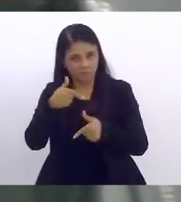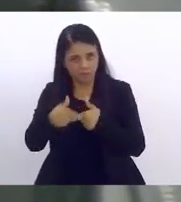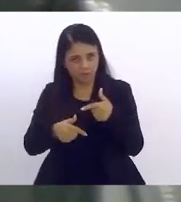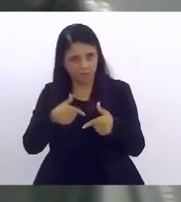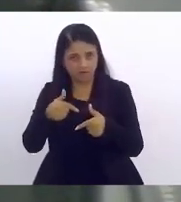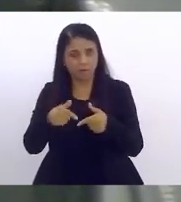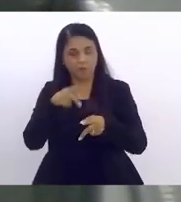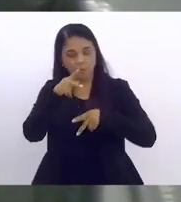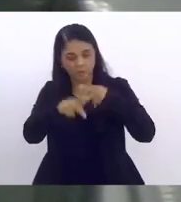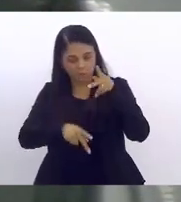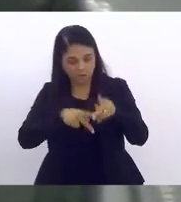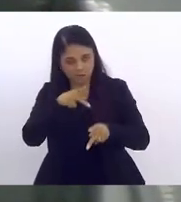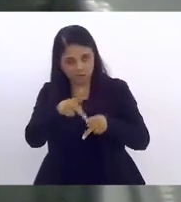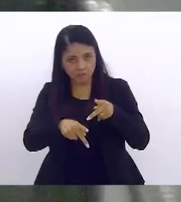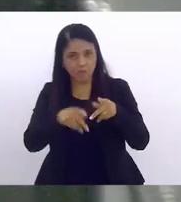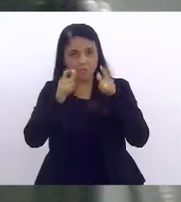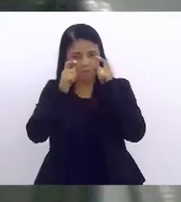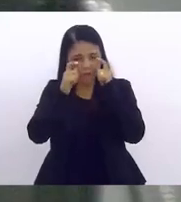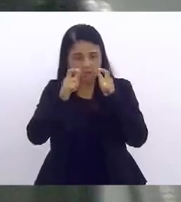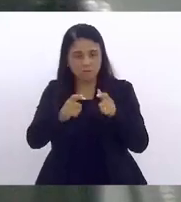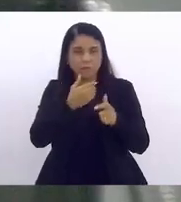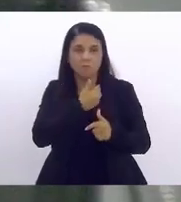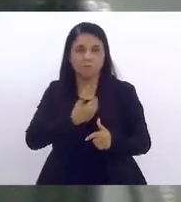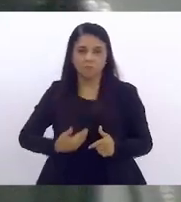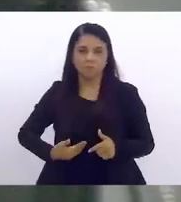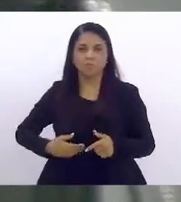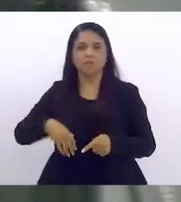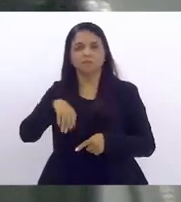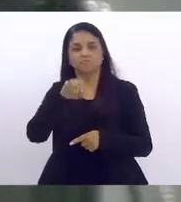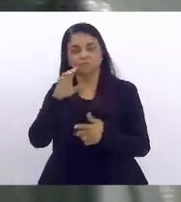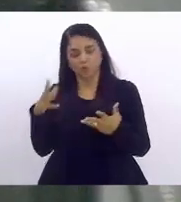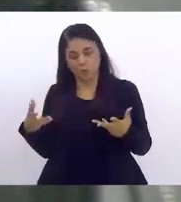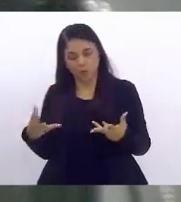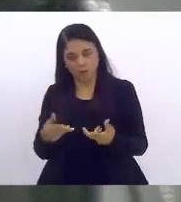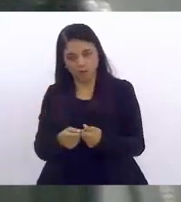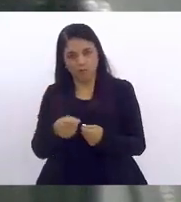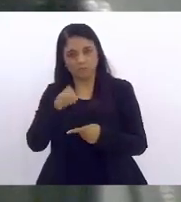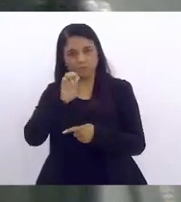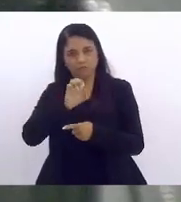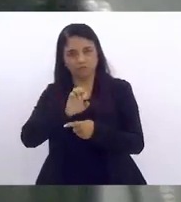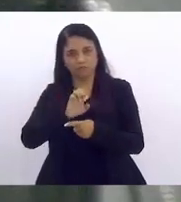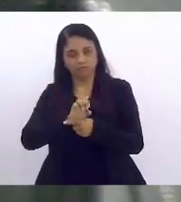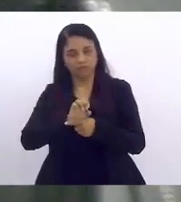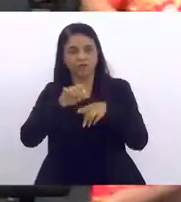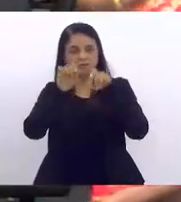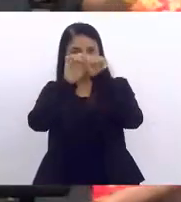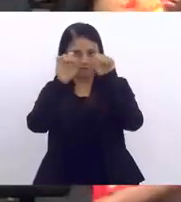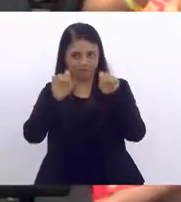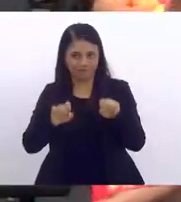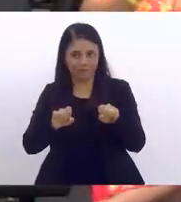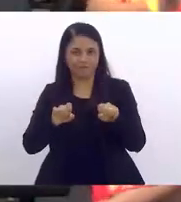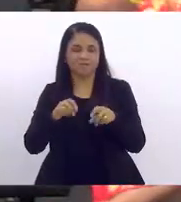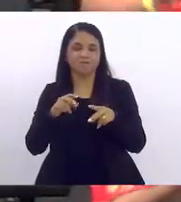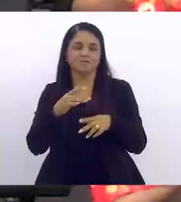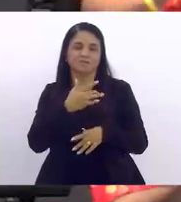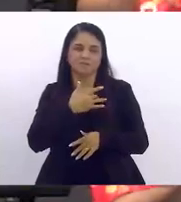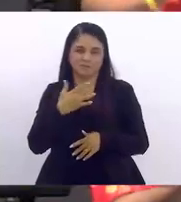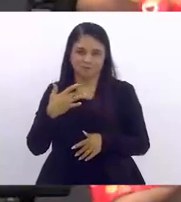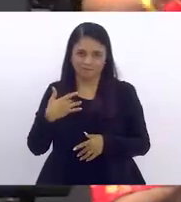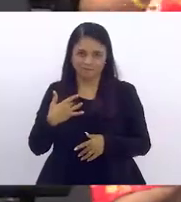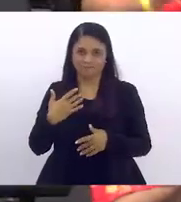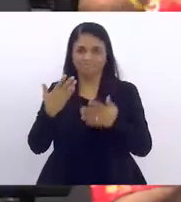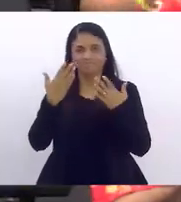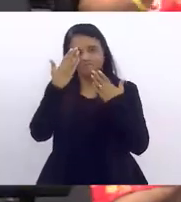nossa população tenha uma atenção pública, estatal e de qualidade no nosso Sistema Único de Saúde. Obrigada.